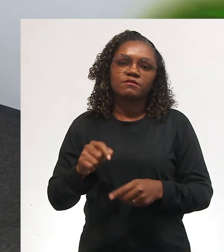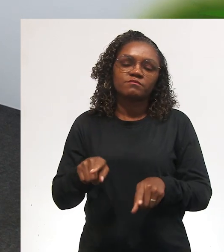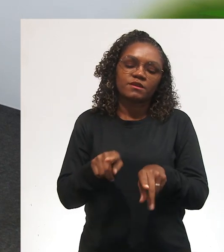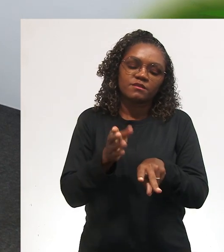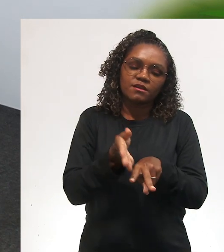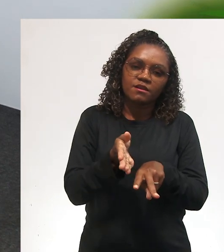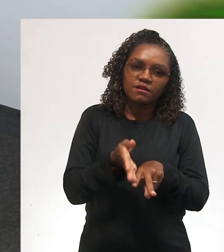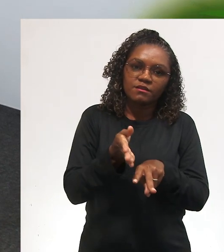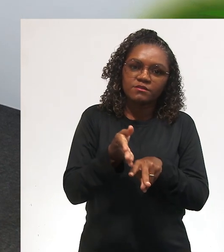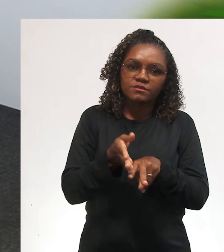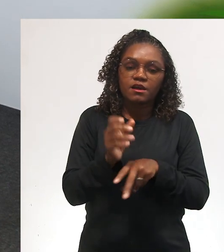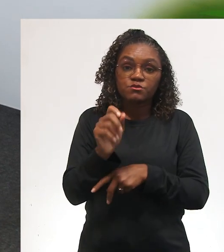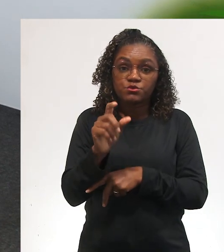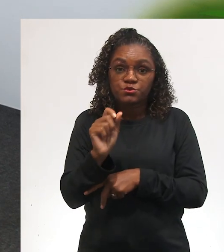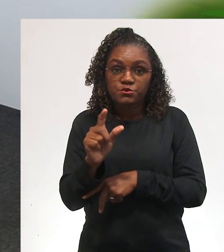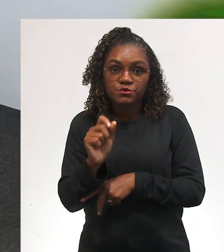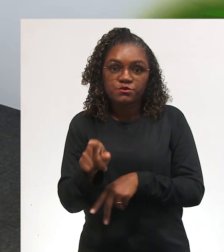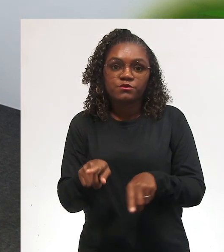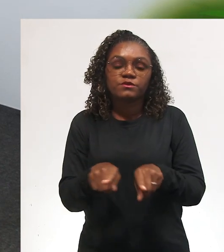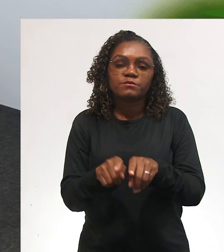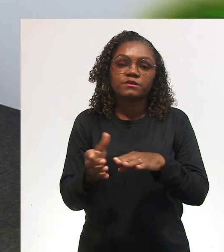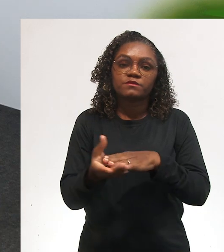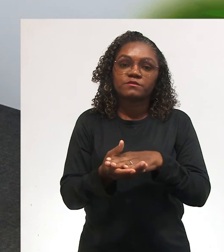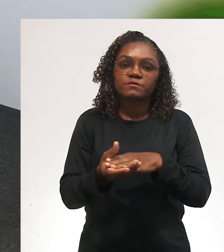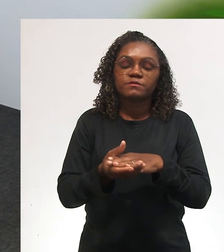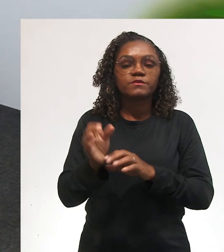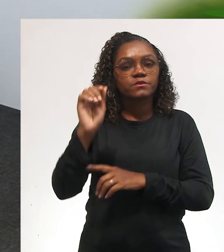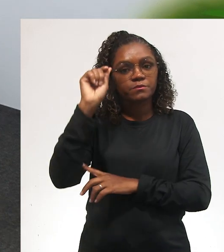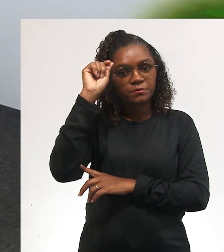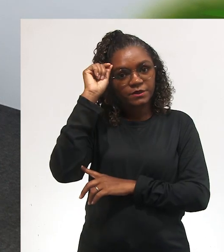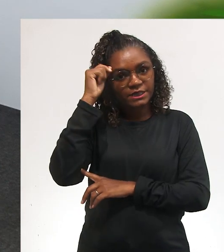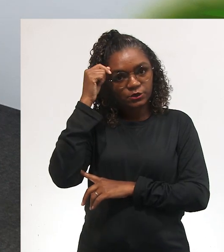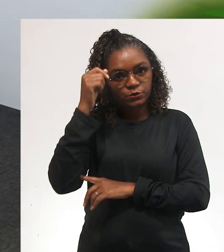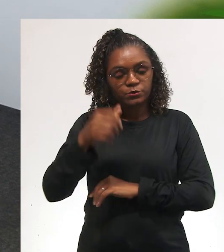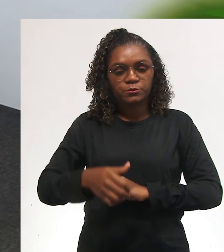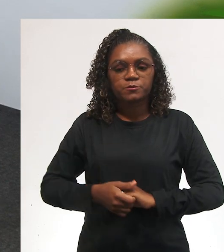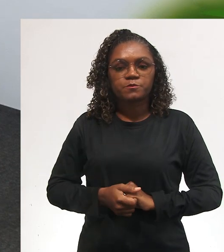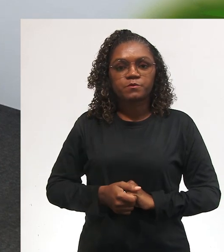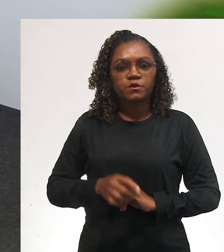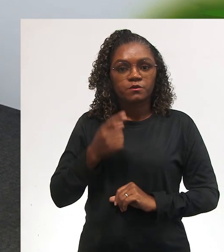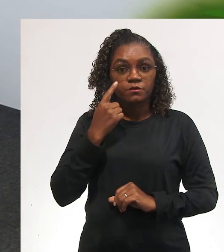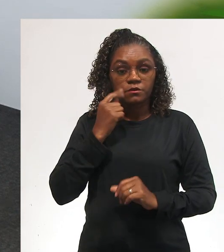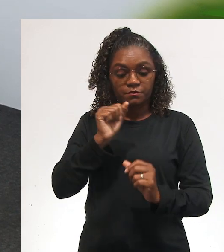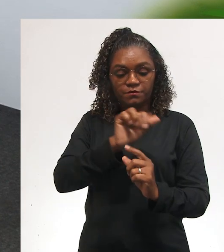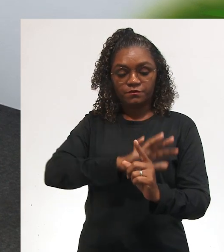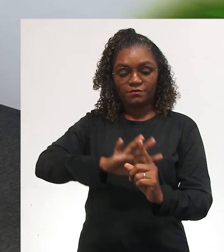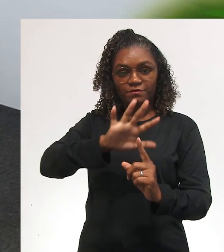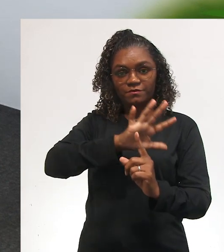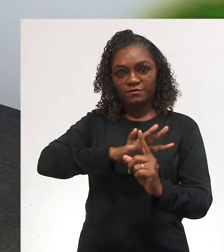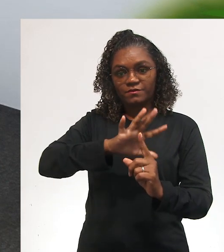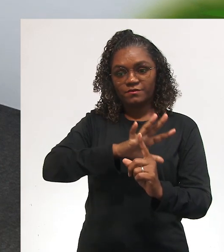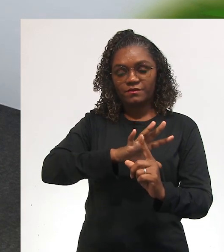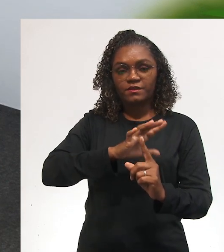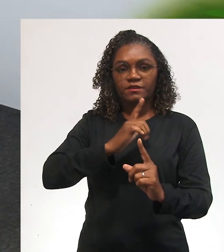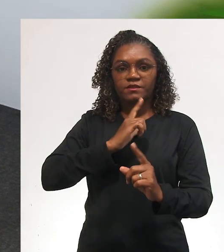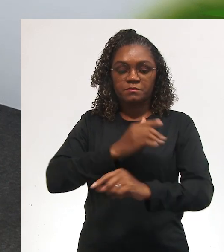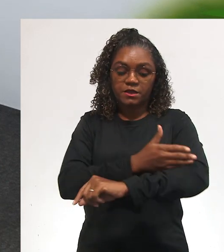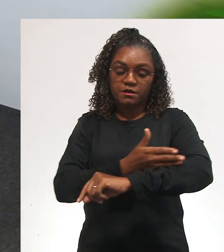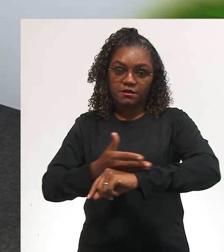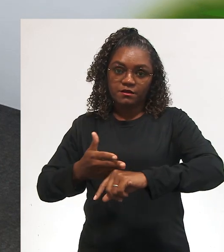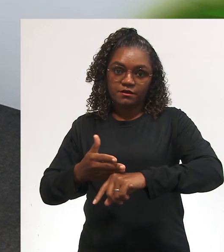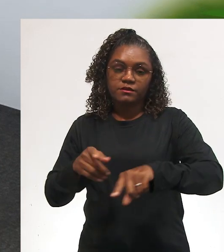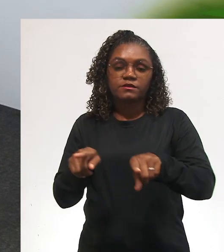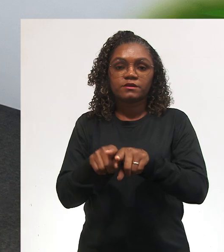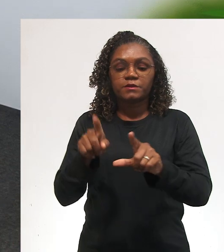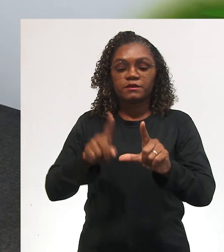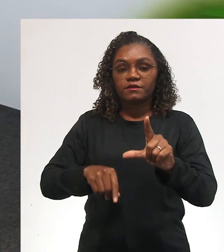azul marinho, sapatos pretos. E aqui atrás de mim tem uma parede branca com as letras